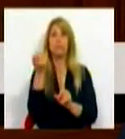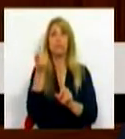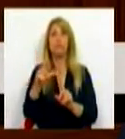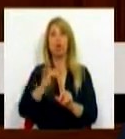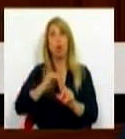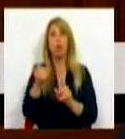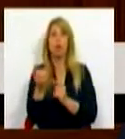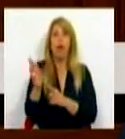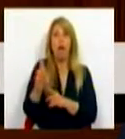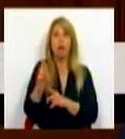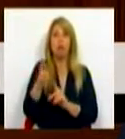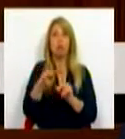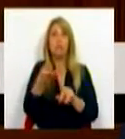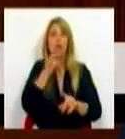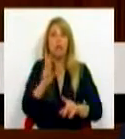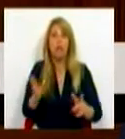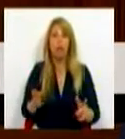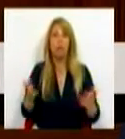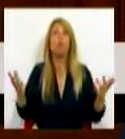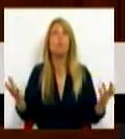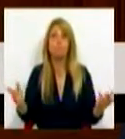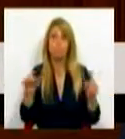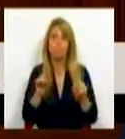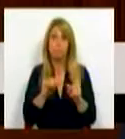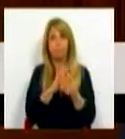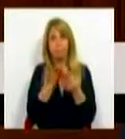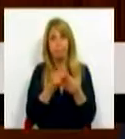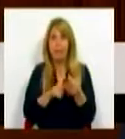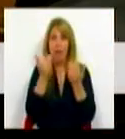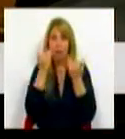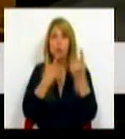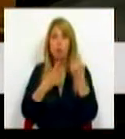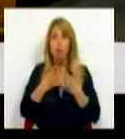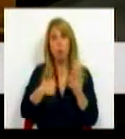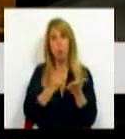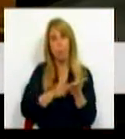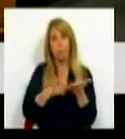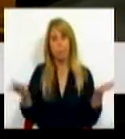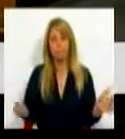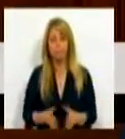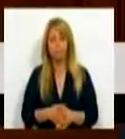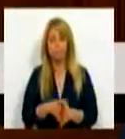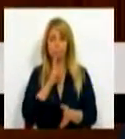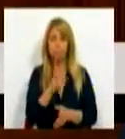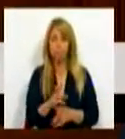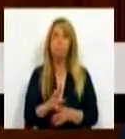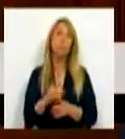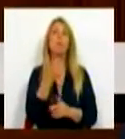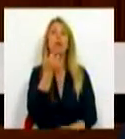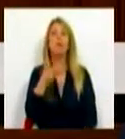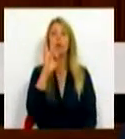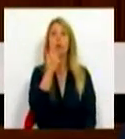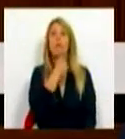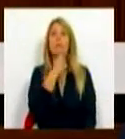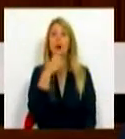Portanto, esta comunicação refere à informação que me perguntava. 24 de maio de